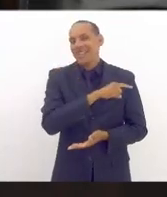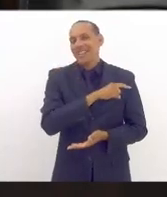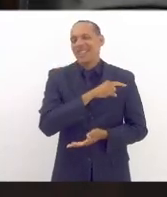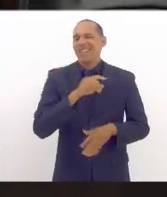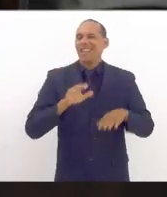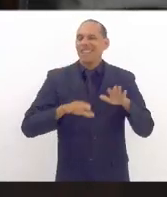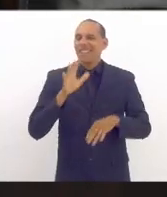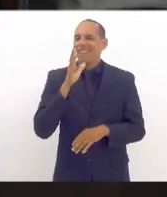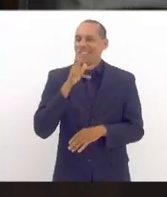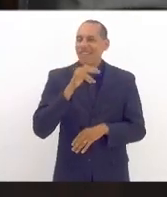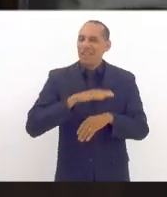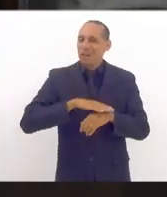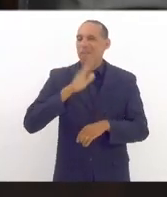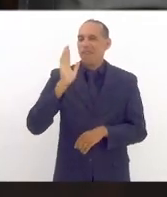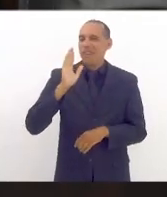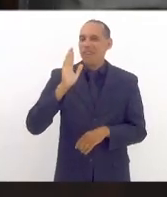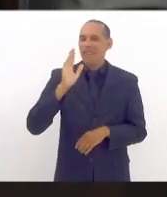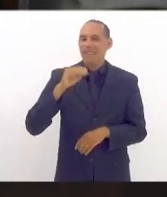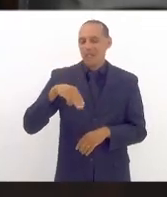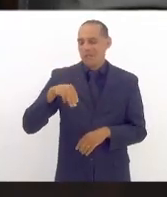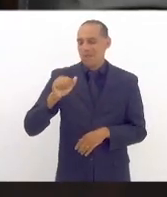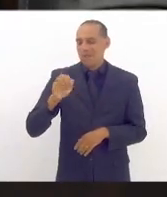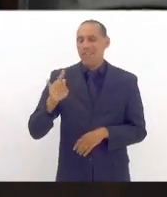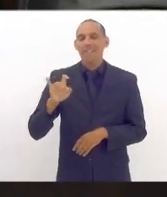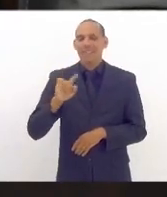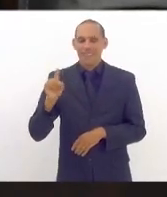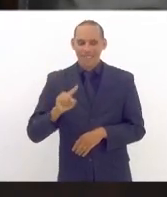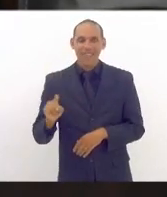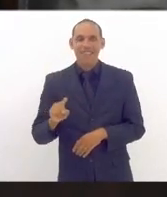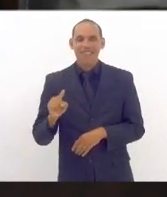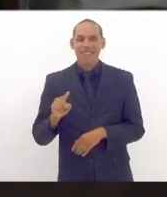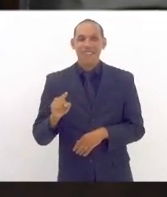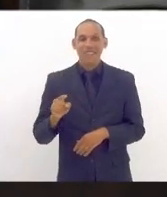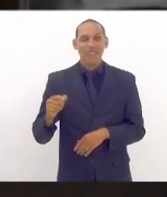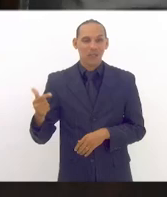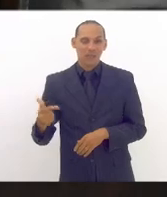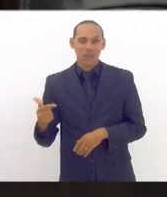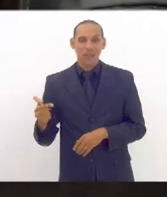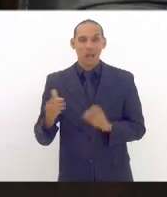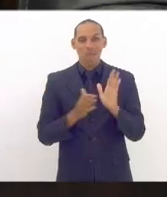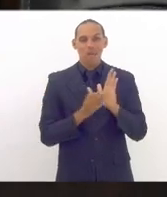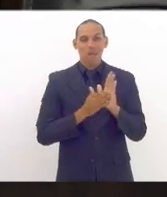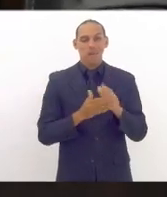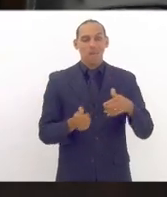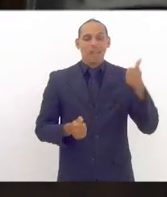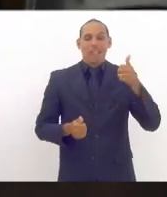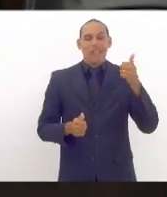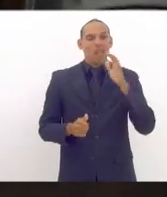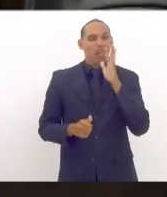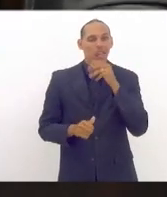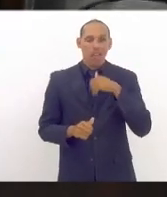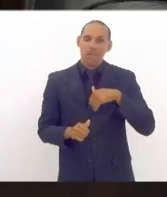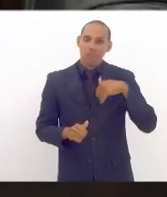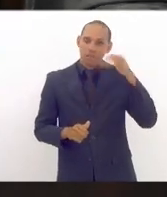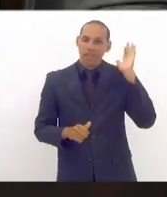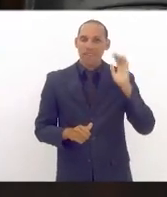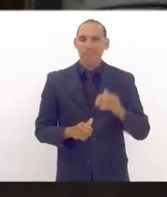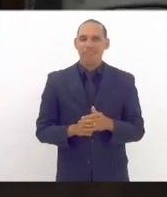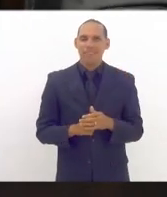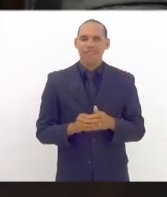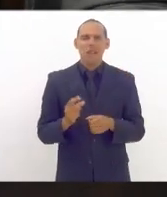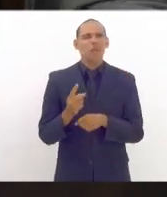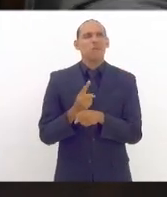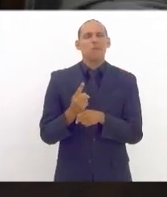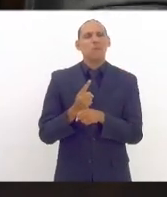tenha demorado mais do que a matriz mais do que a matriz Possivelmente levou